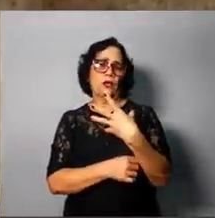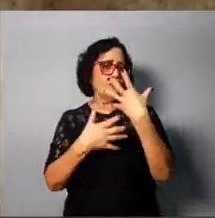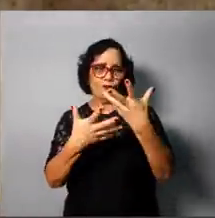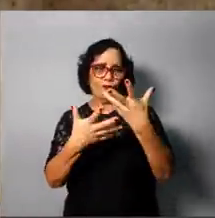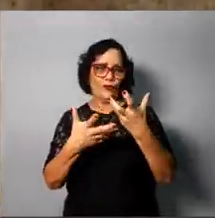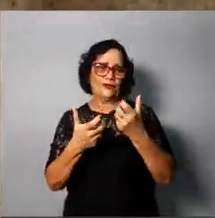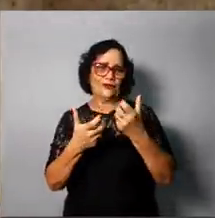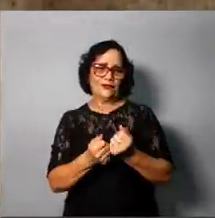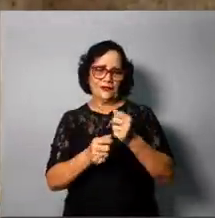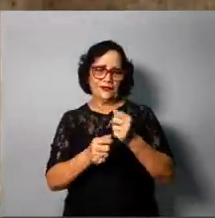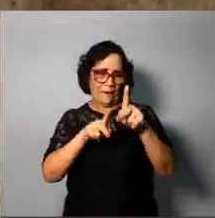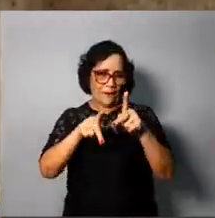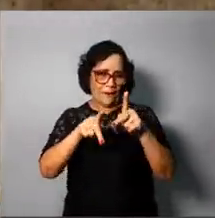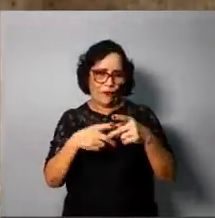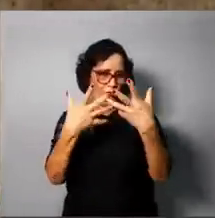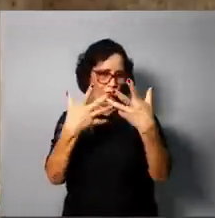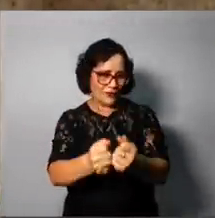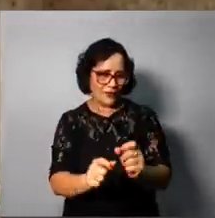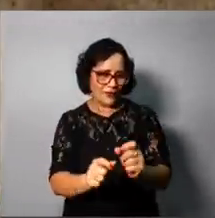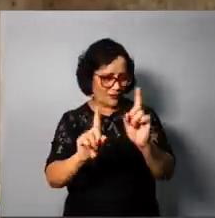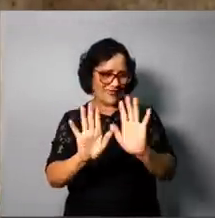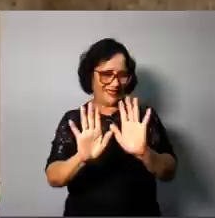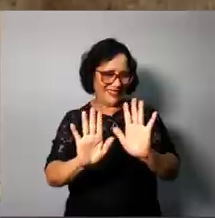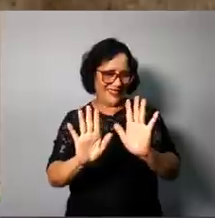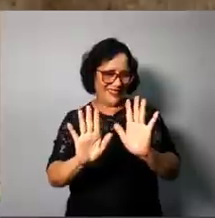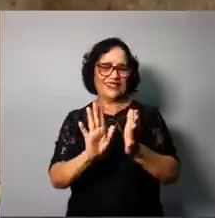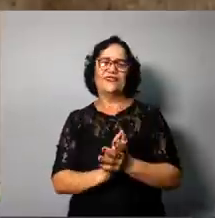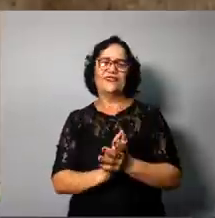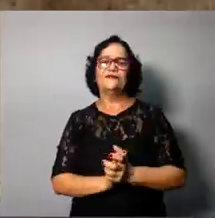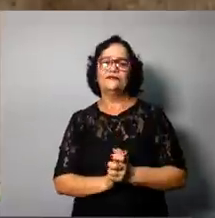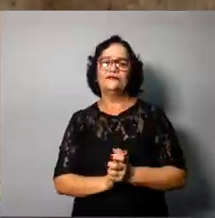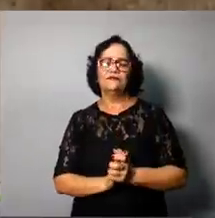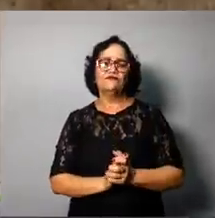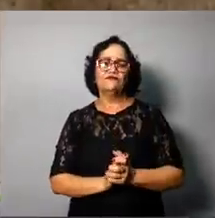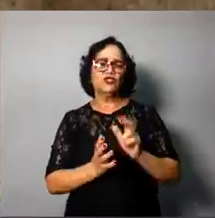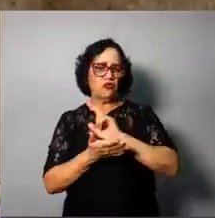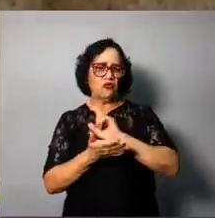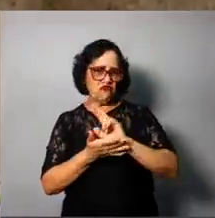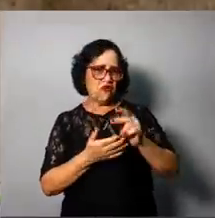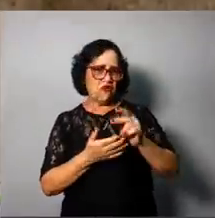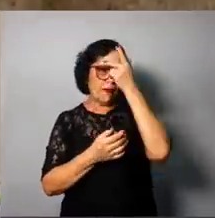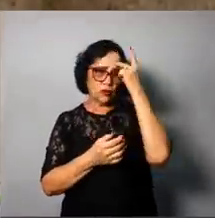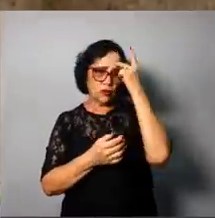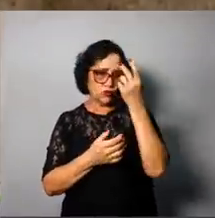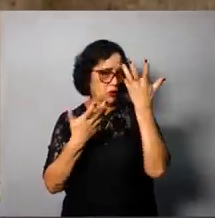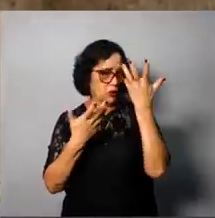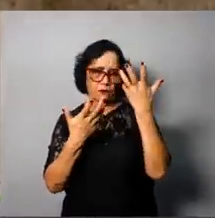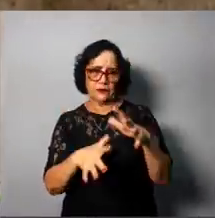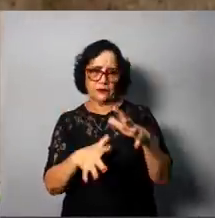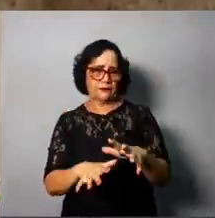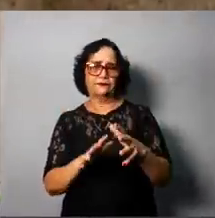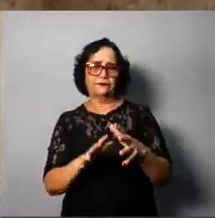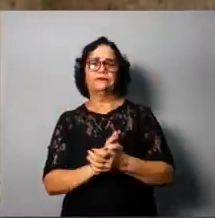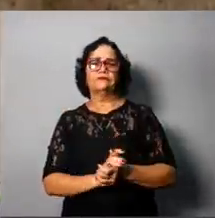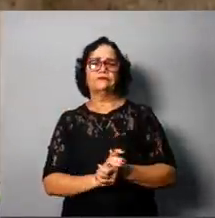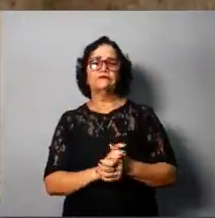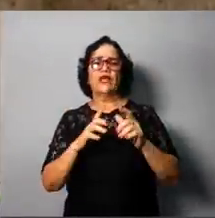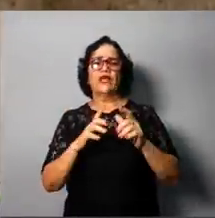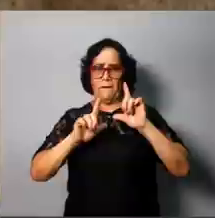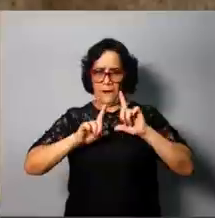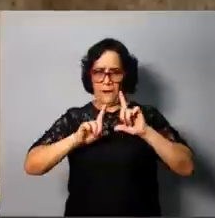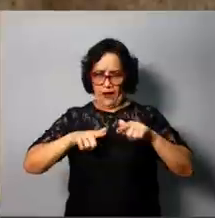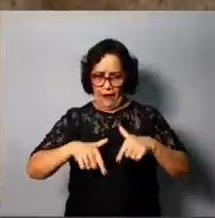por muitos, não por todos. Não é verdade que o povo de Israel rejeitou